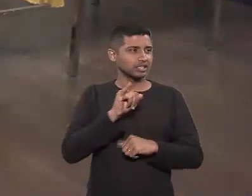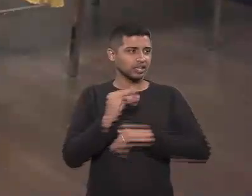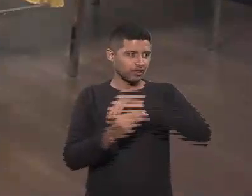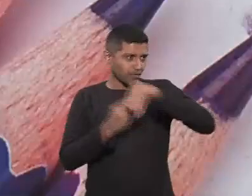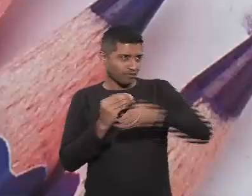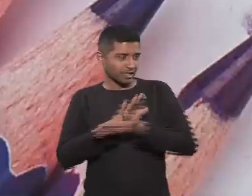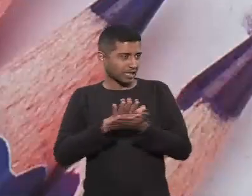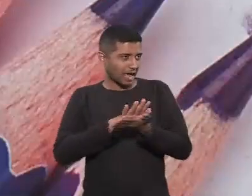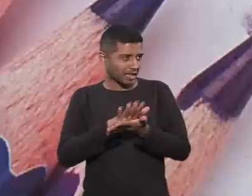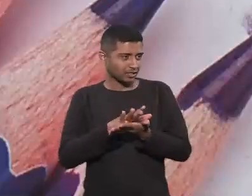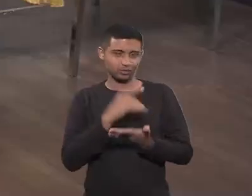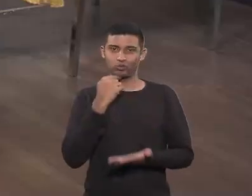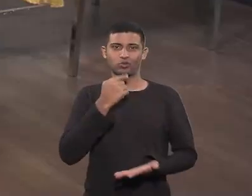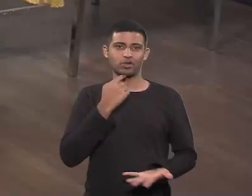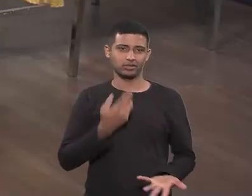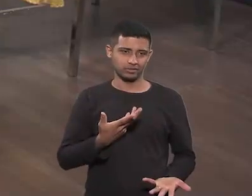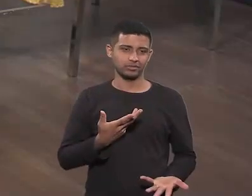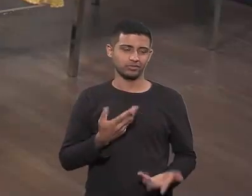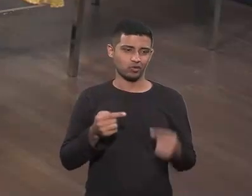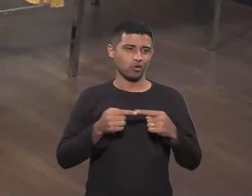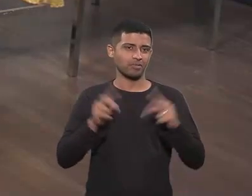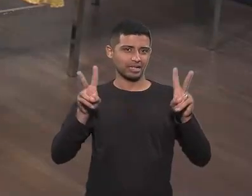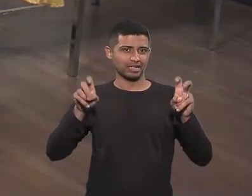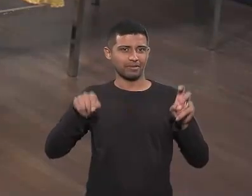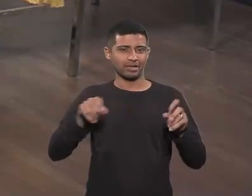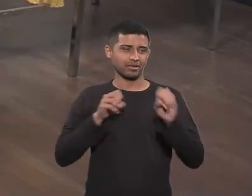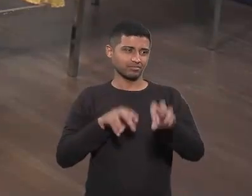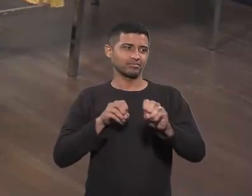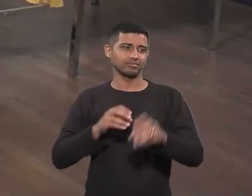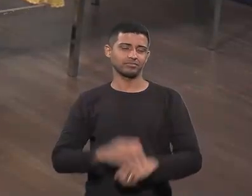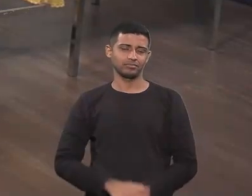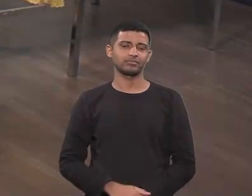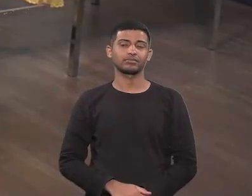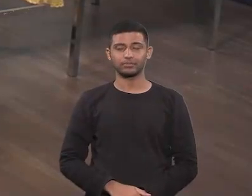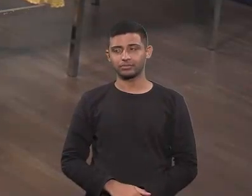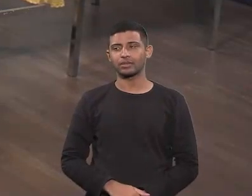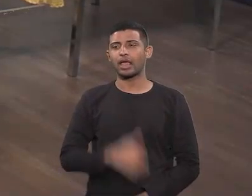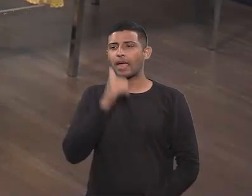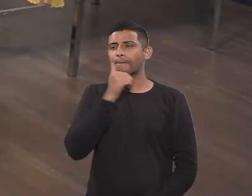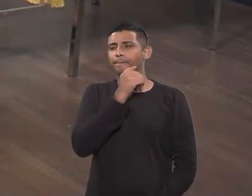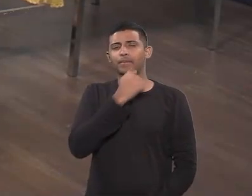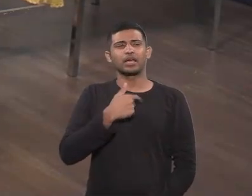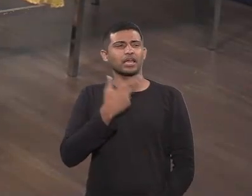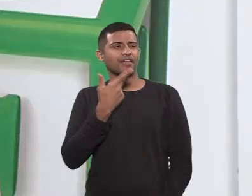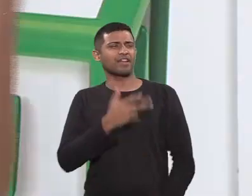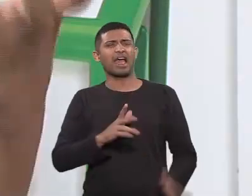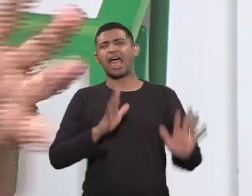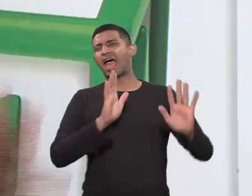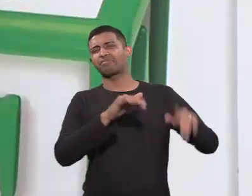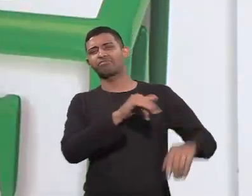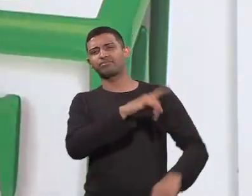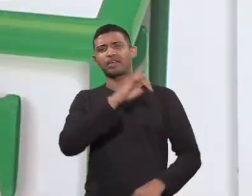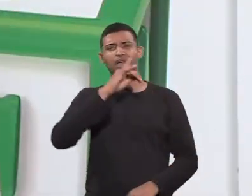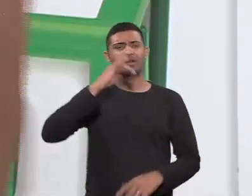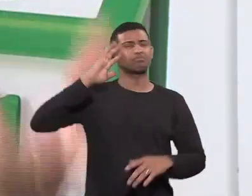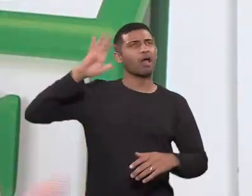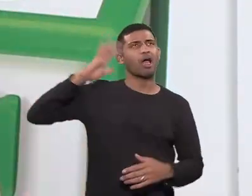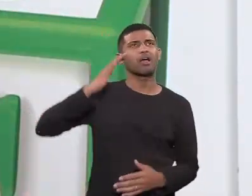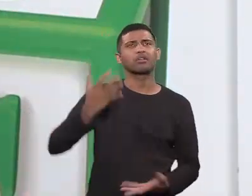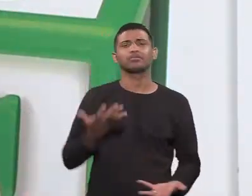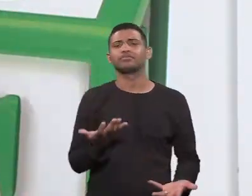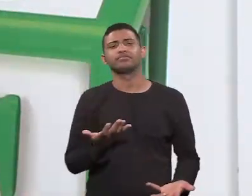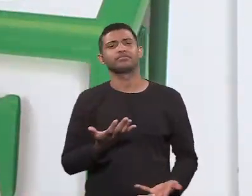se envolver, não rola. Isso, exatamente, é a máxima do né? nosso programa. E aí a mãe, né, tirando esse estigma, não, porque ela é sonhadora, porque ela